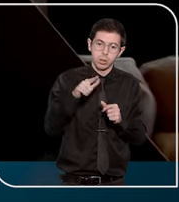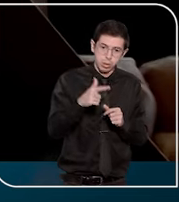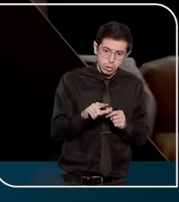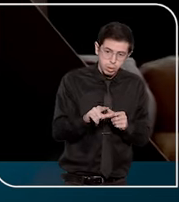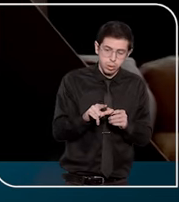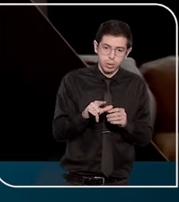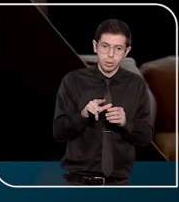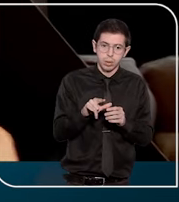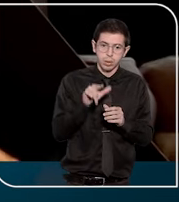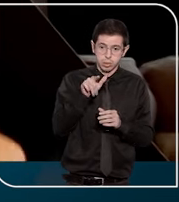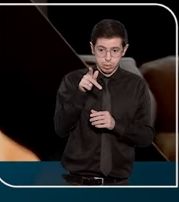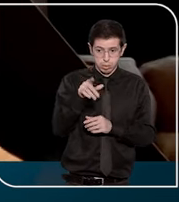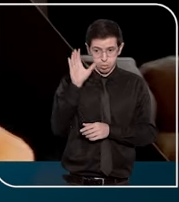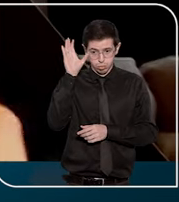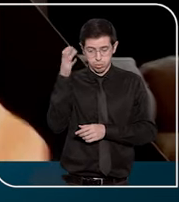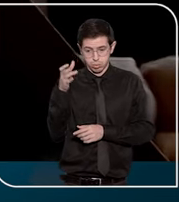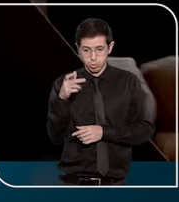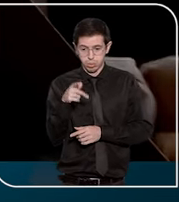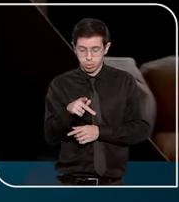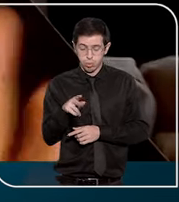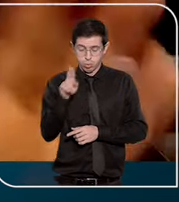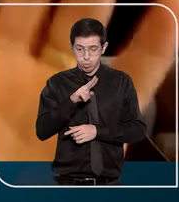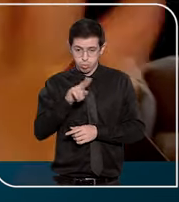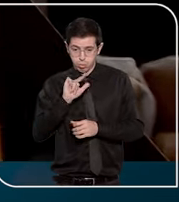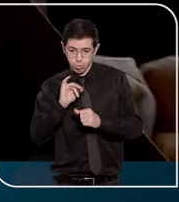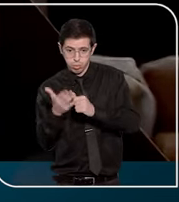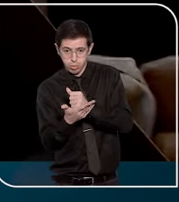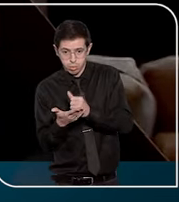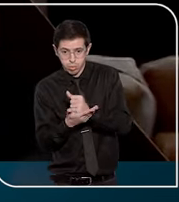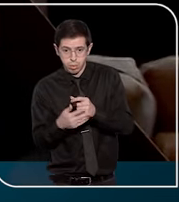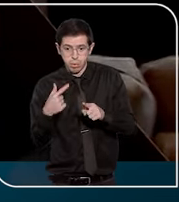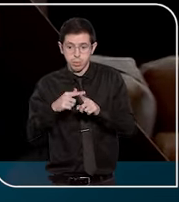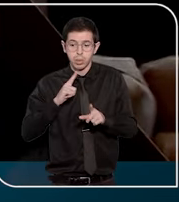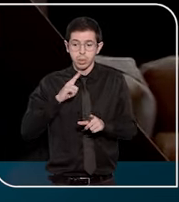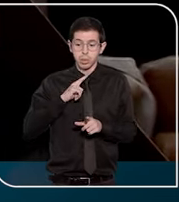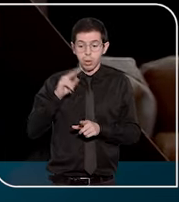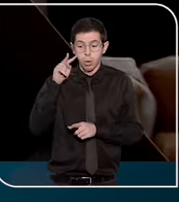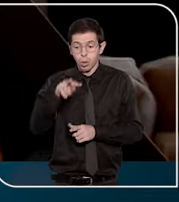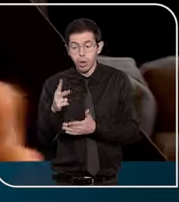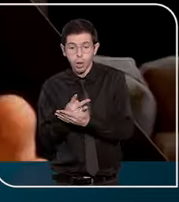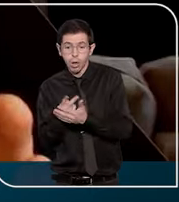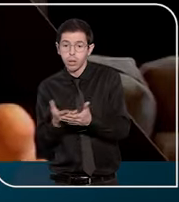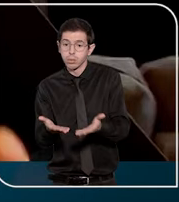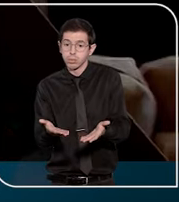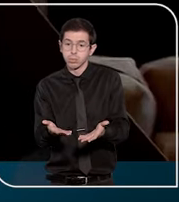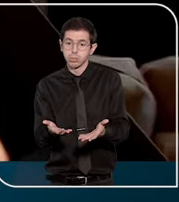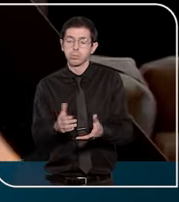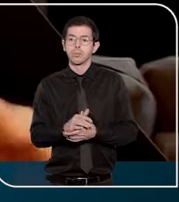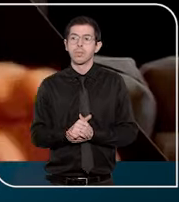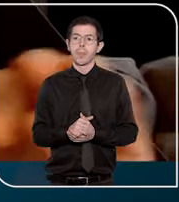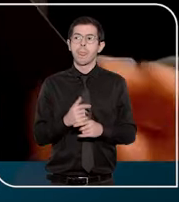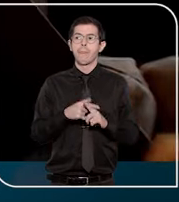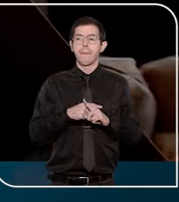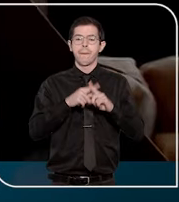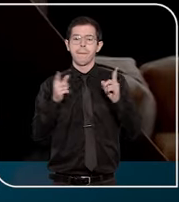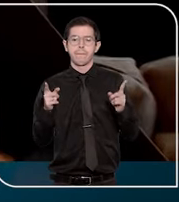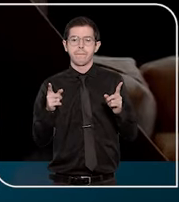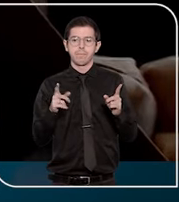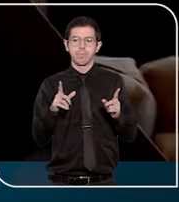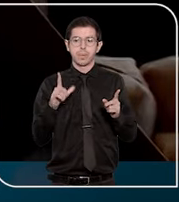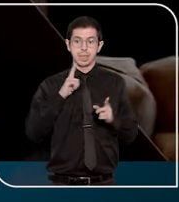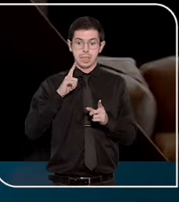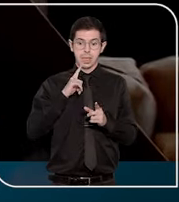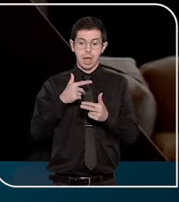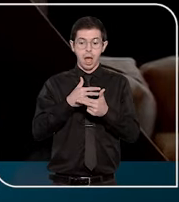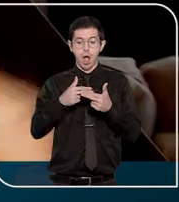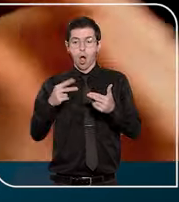seus embargos que você usou para julgar os embargos de declaração, porque tem uma omissãozinha aqui. Agora, existir uma omissão, e aí